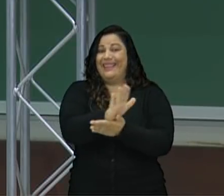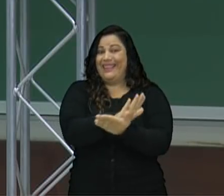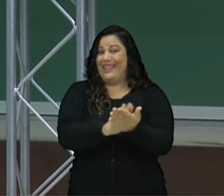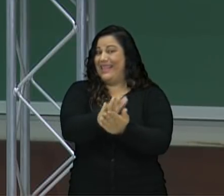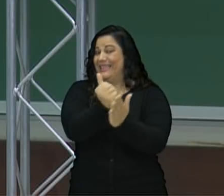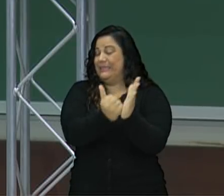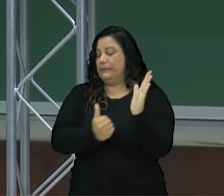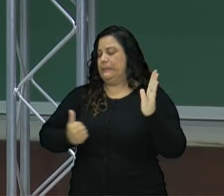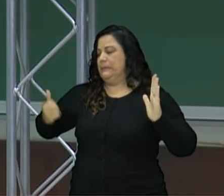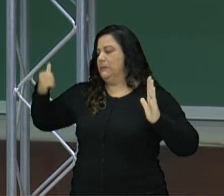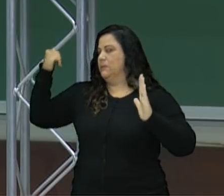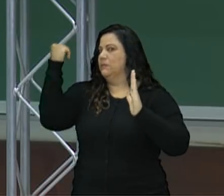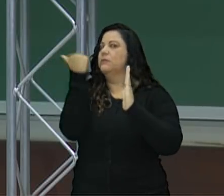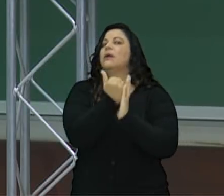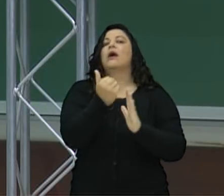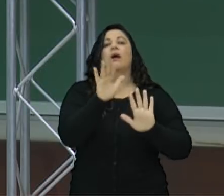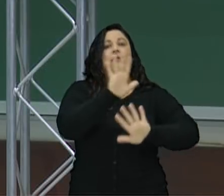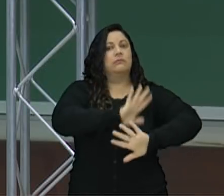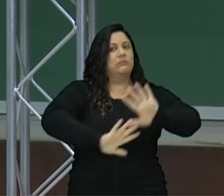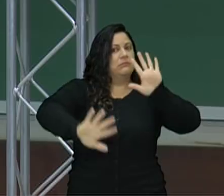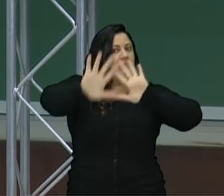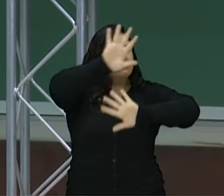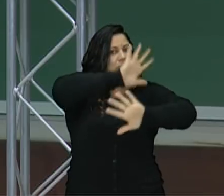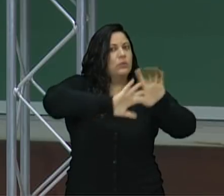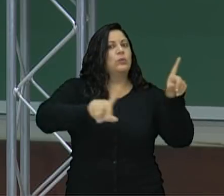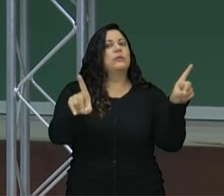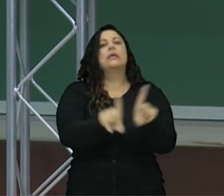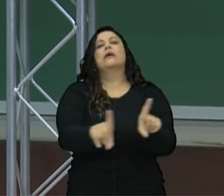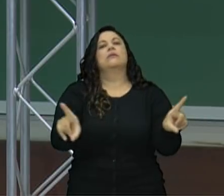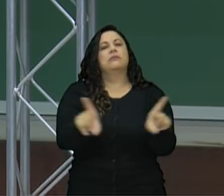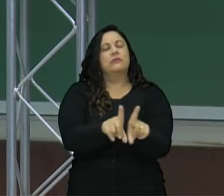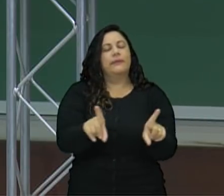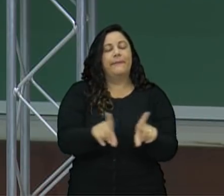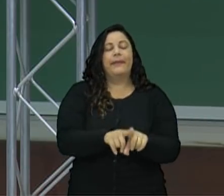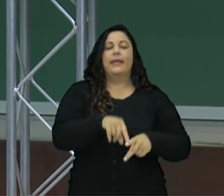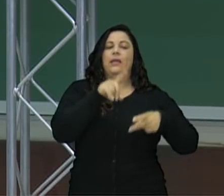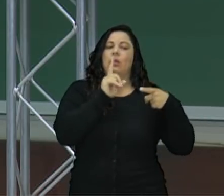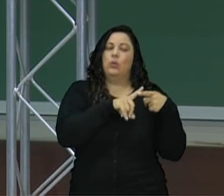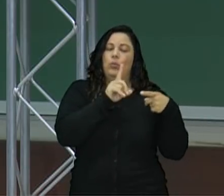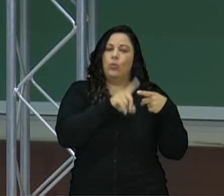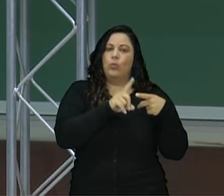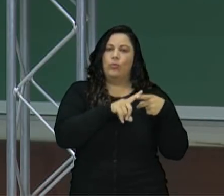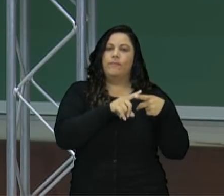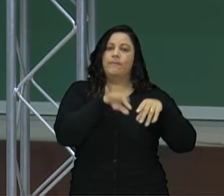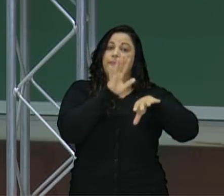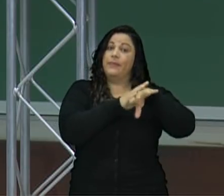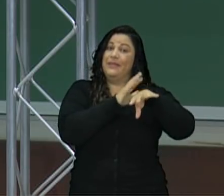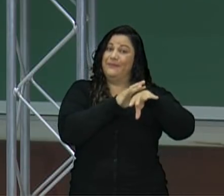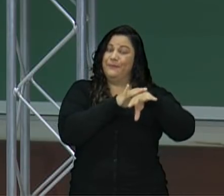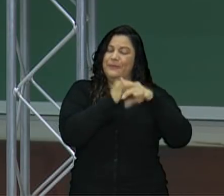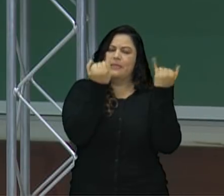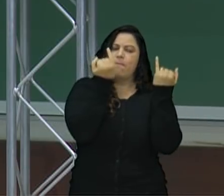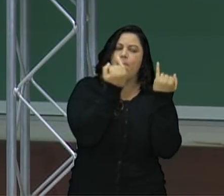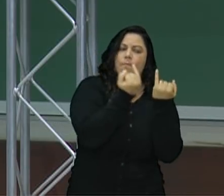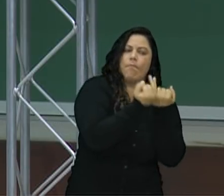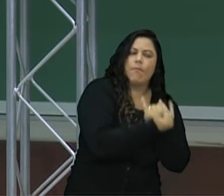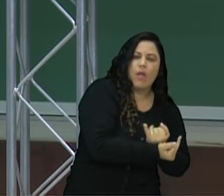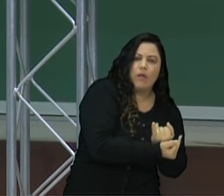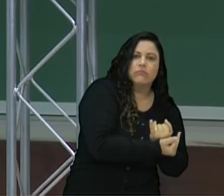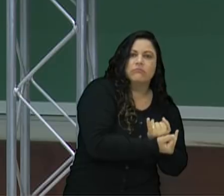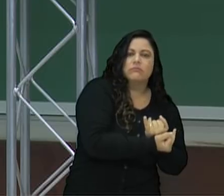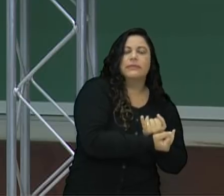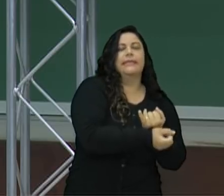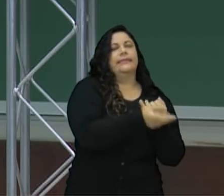para as pessoas. Então, também tem que tomar cuidado, tanto com a anorexia, que é essa necessidade que a pessoa tem de se manter